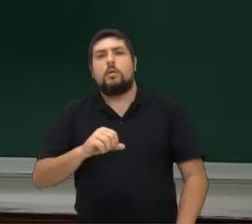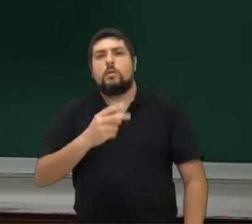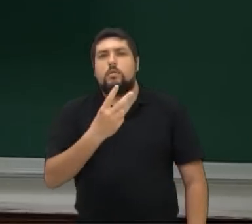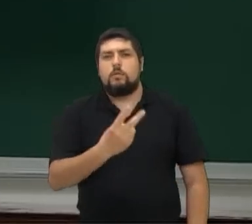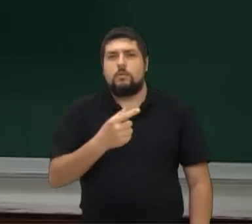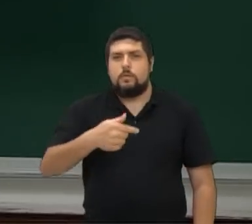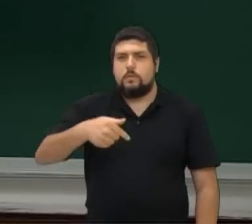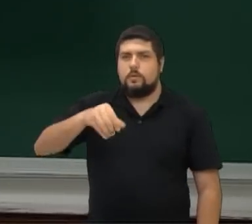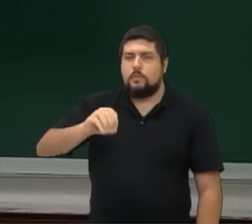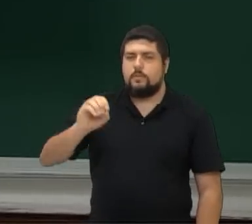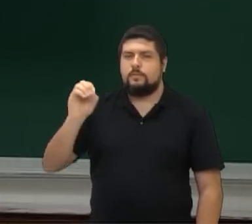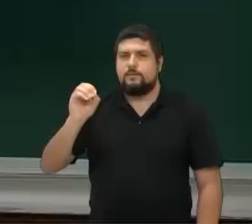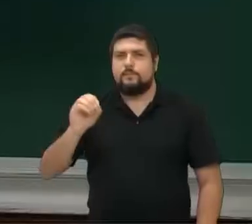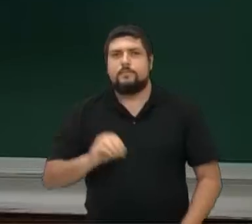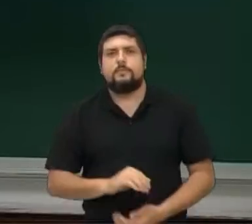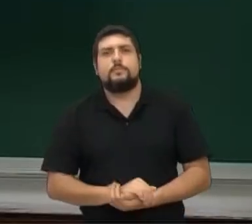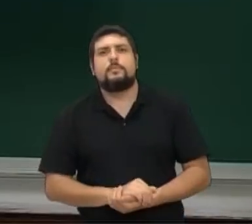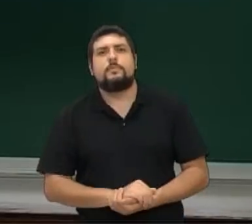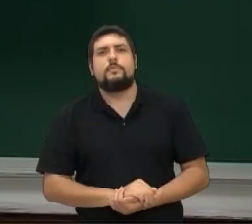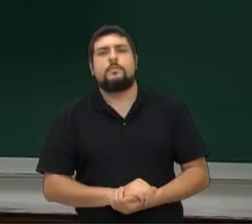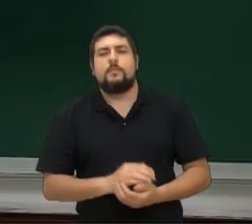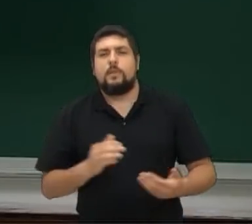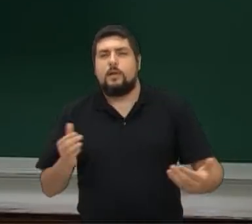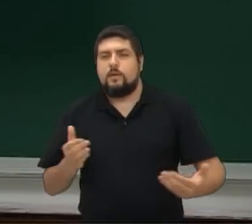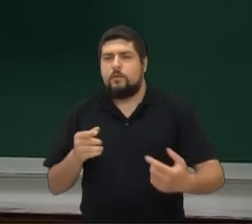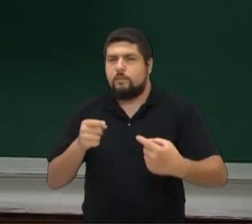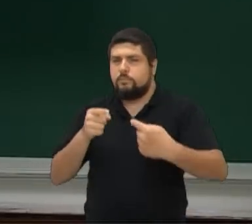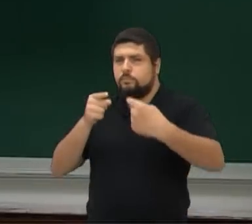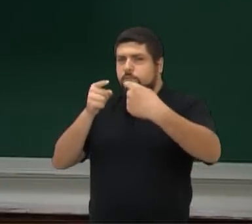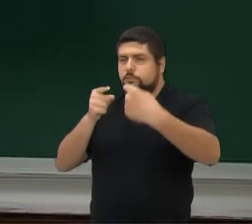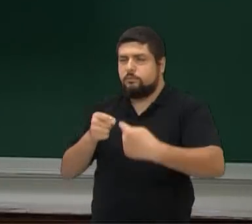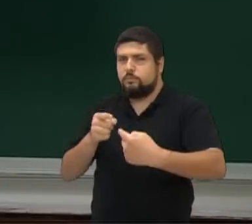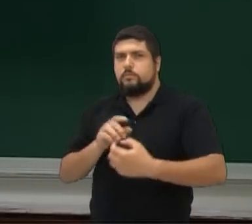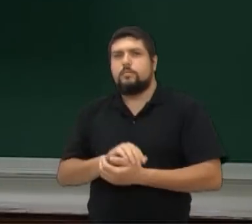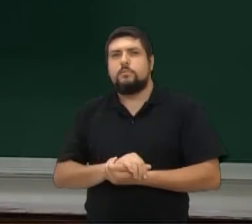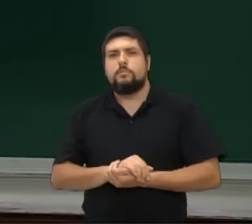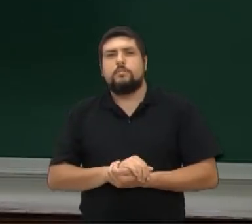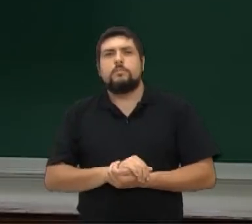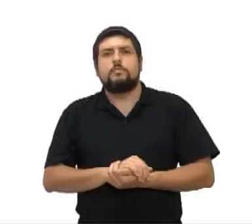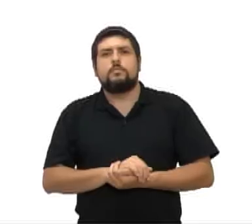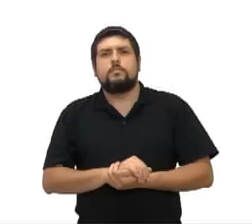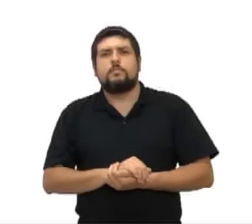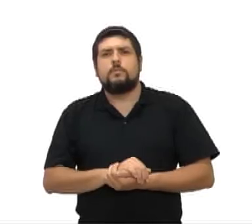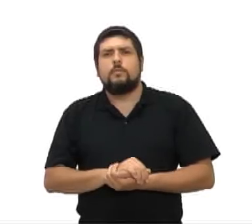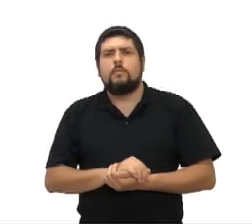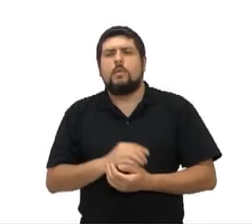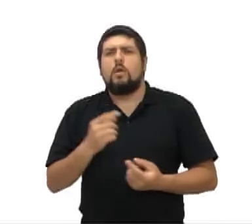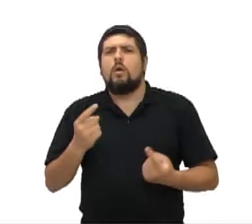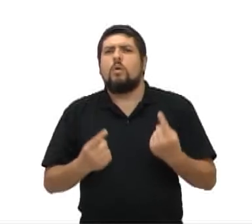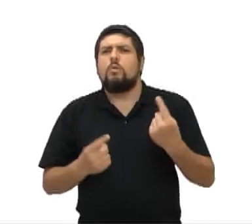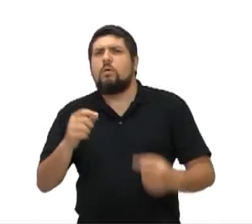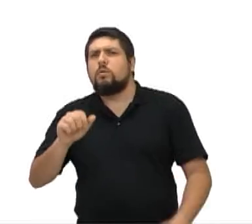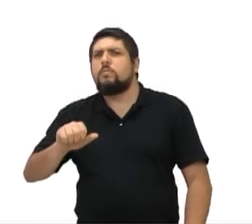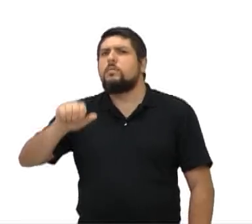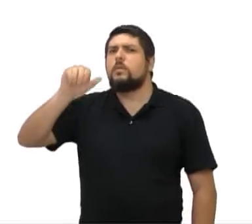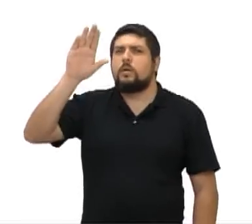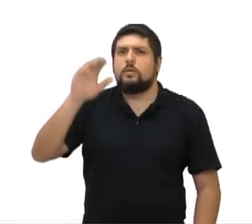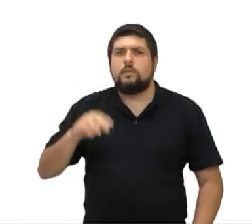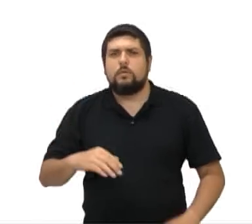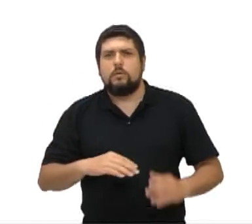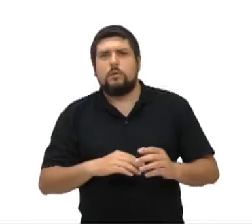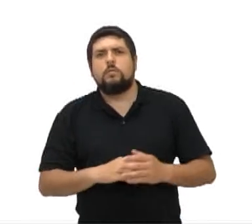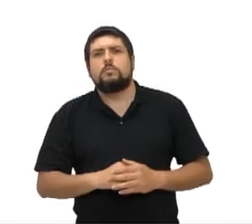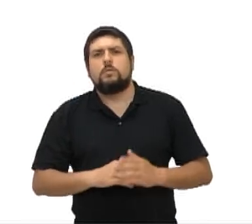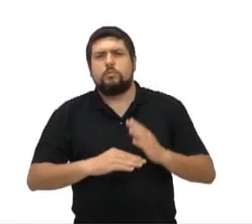270, ok? Então, olha o desafio. O desafio, ele fala, quem é maior? Letra A, um ângulo agudo